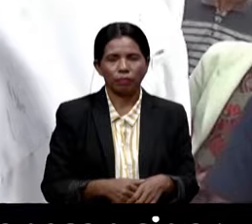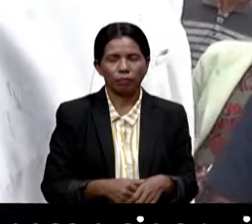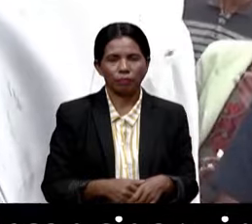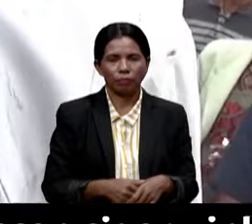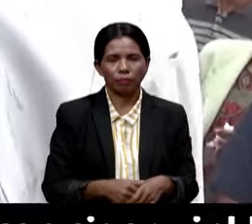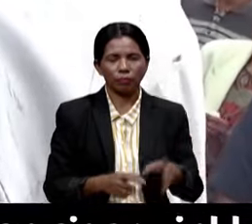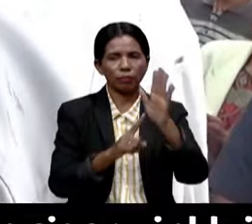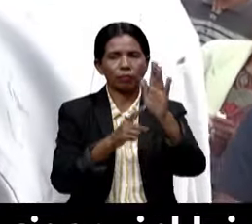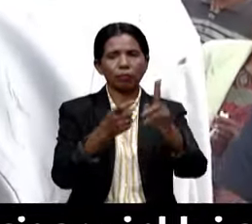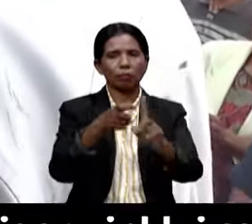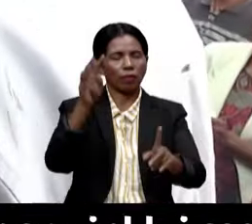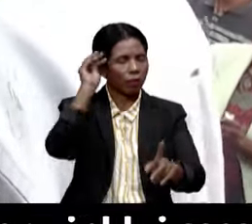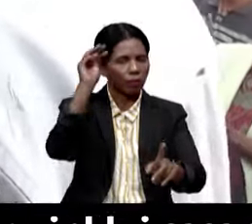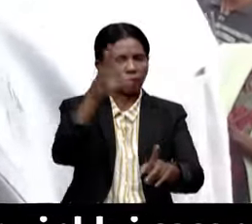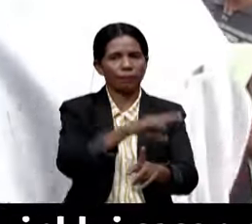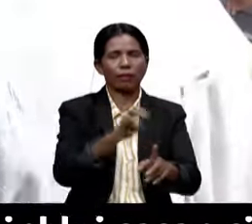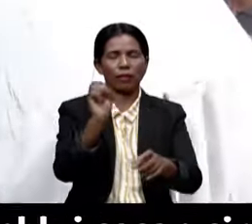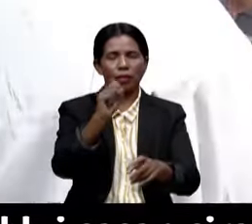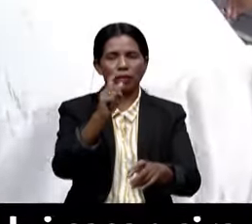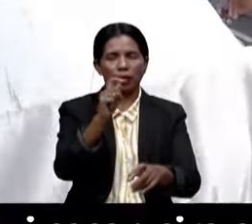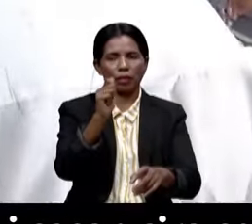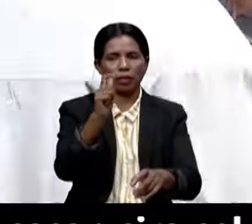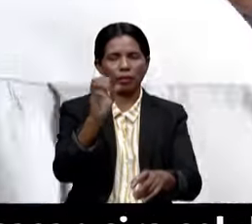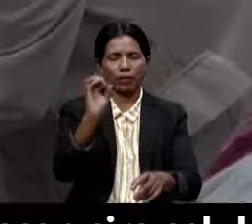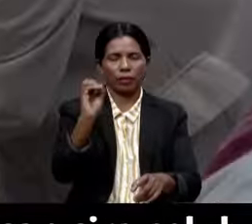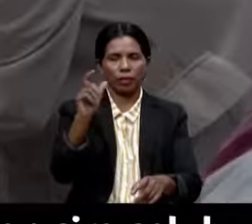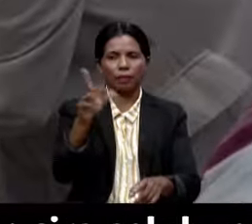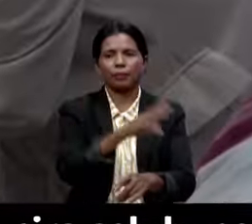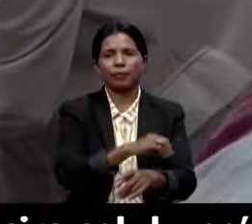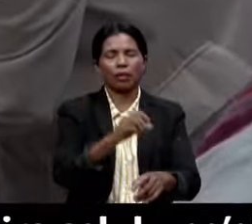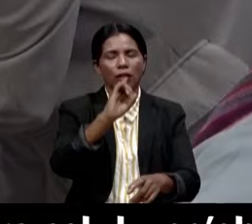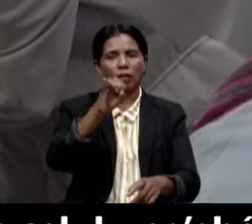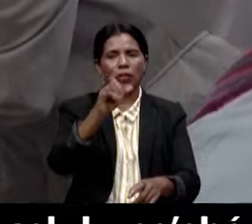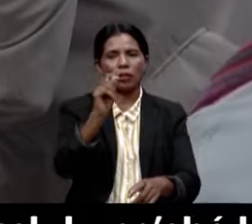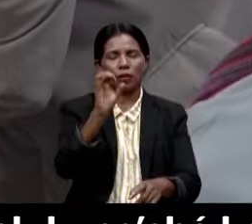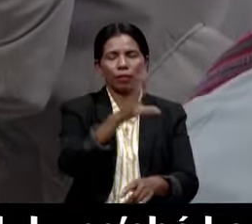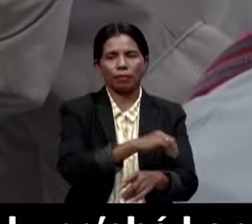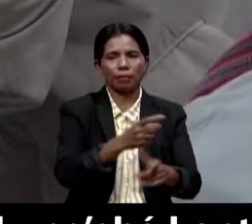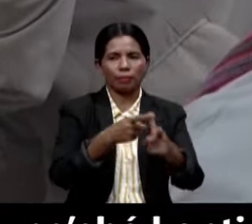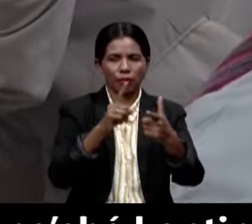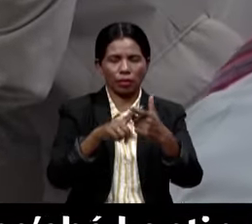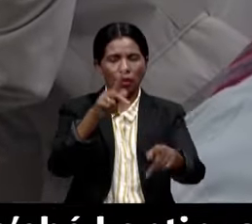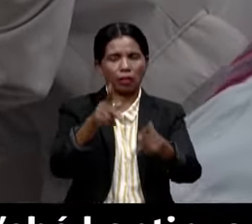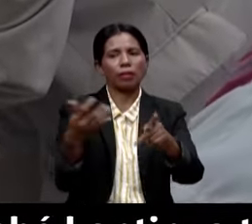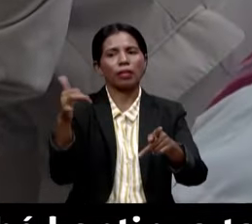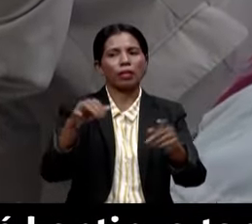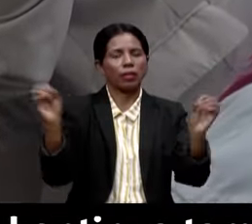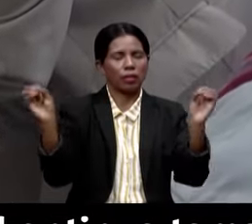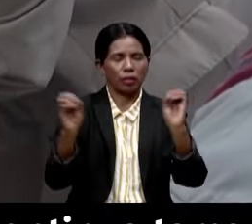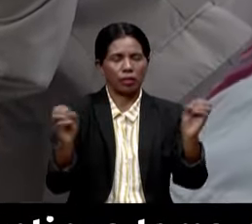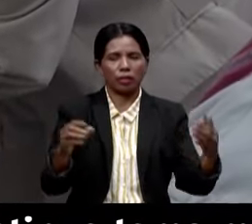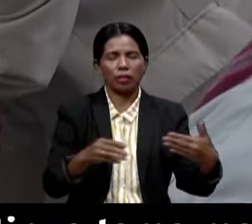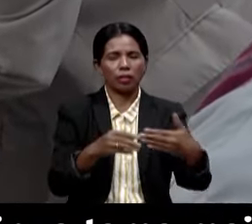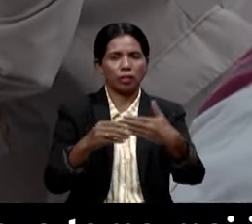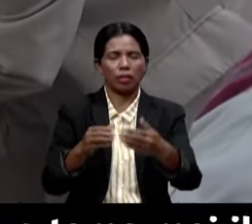Assunto ne hato usi ministro administração estatal Tomás do Rosário Cabral tamatuirnia durante ne comunidade sira la organizado ato